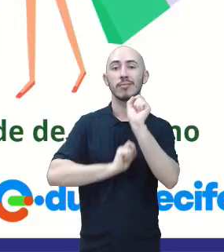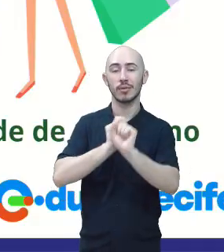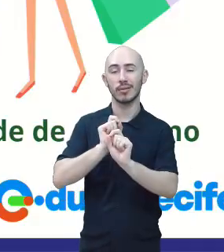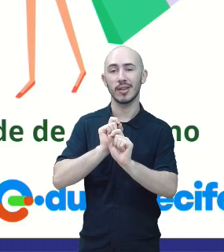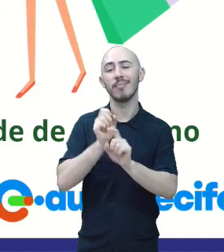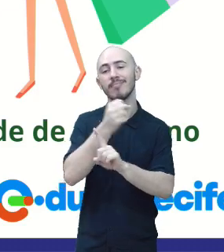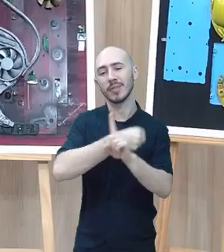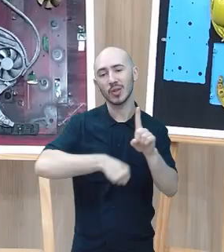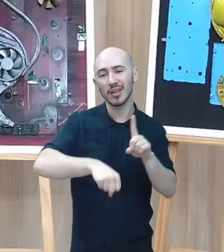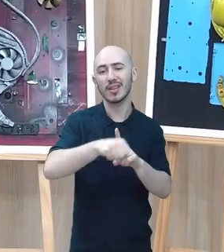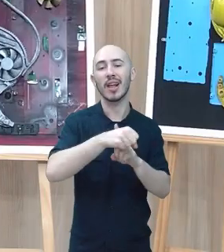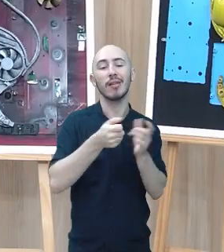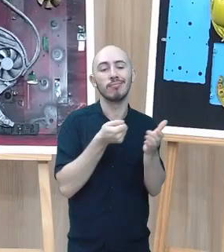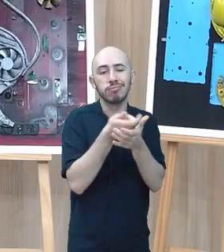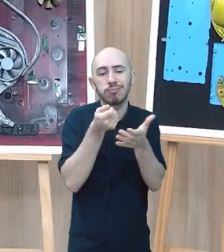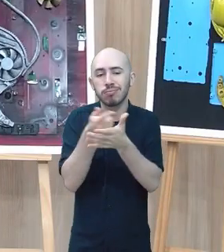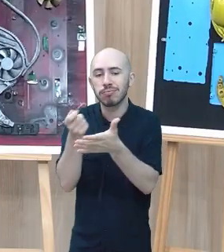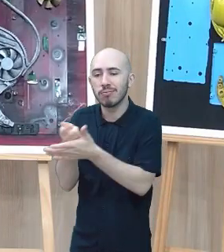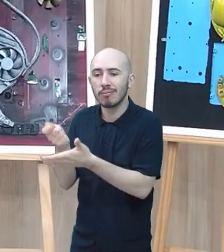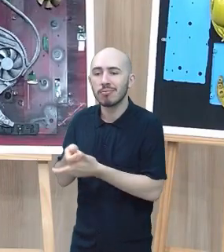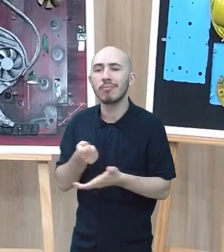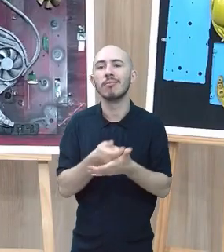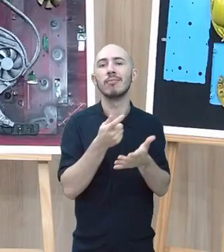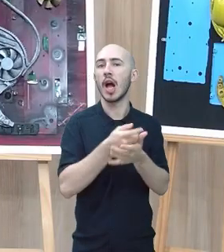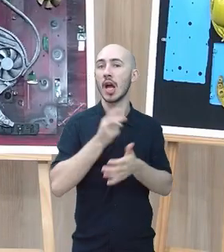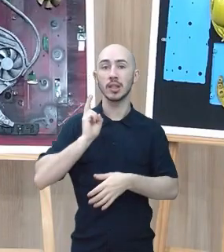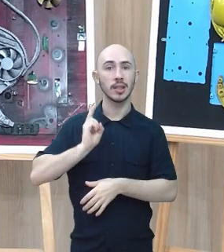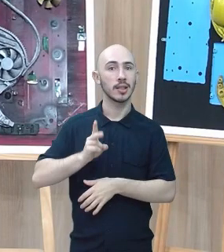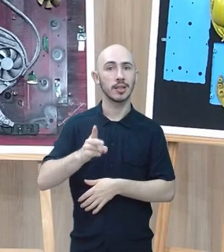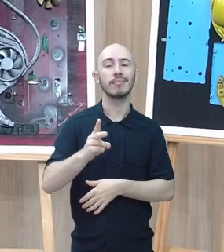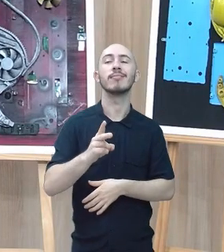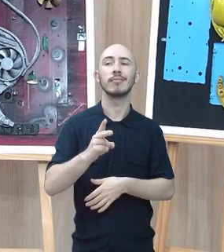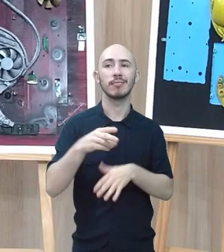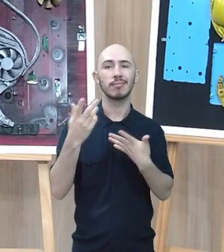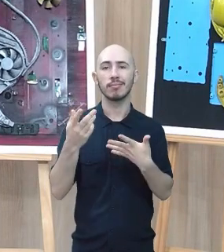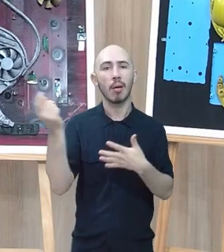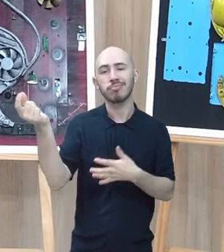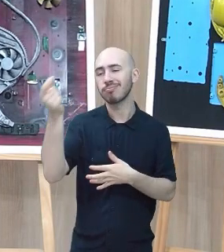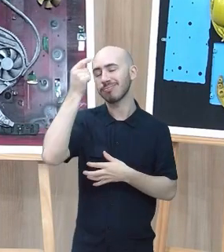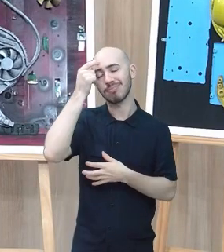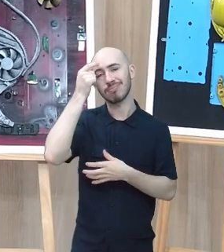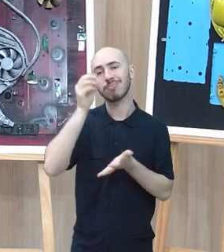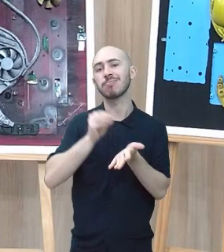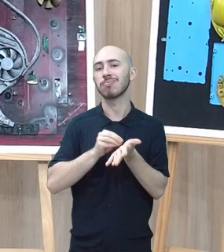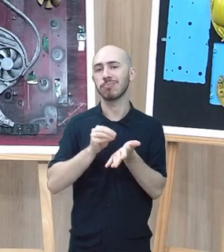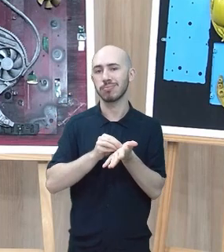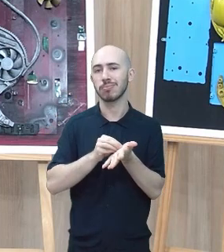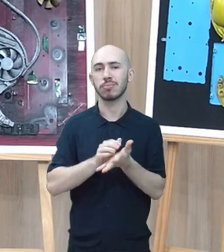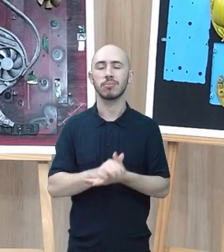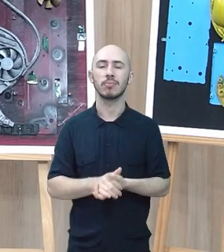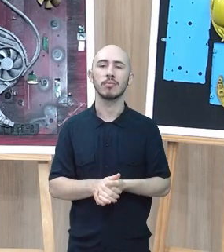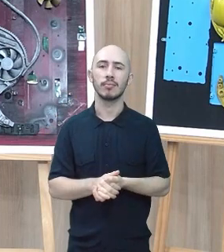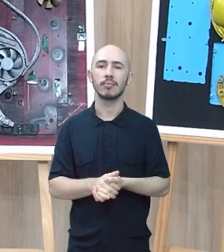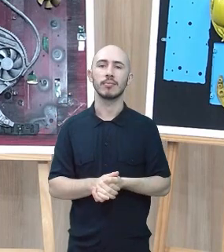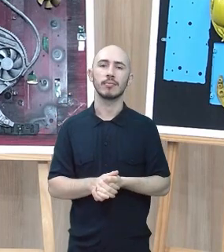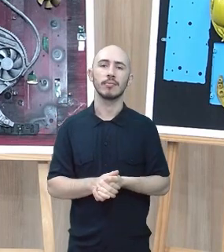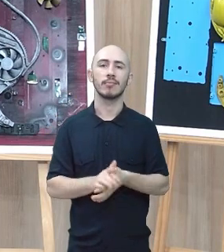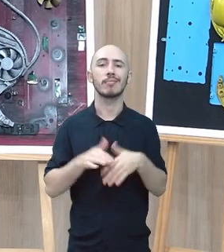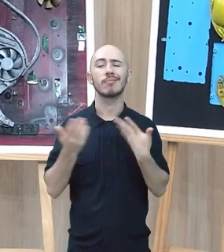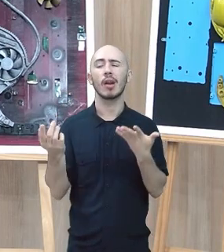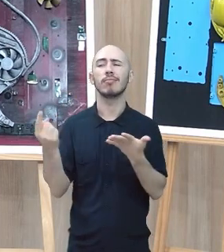A sociedade onde a gente está consumindo de uma forma irracional. Aí você pode